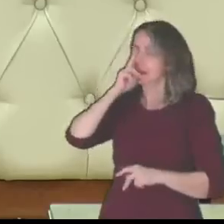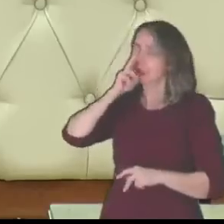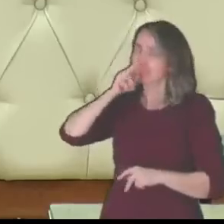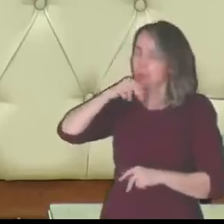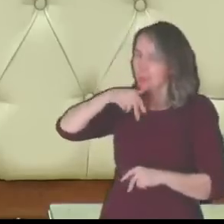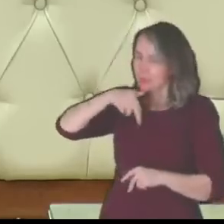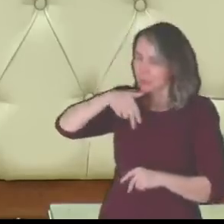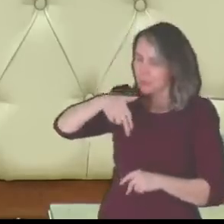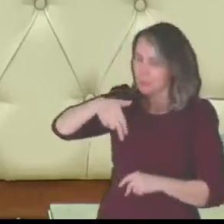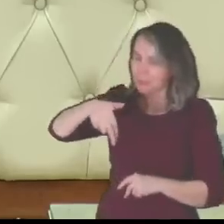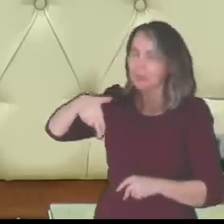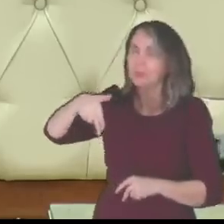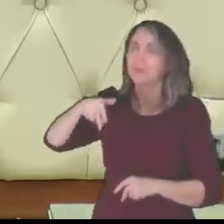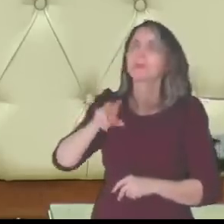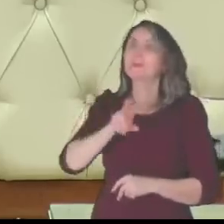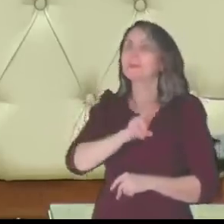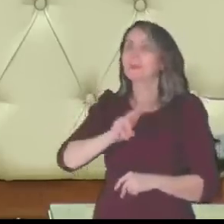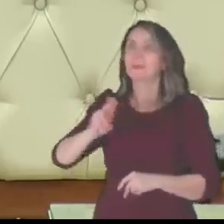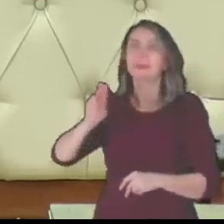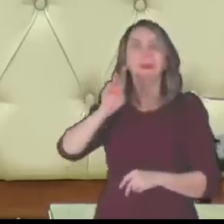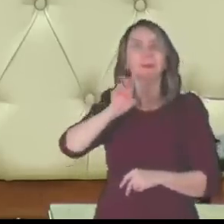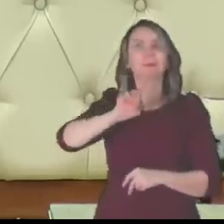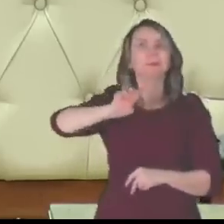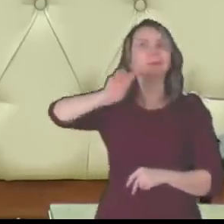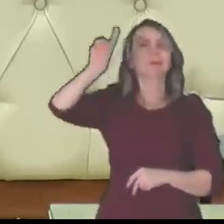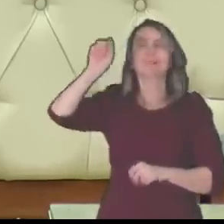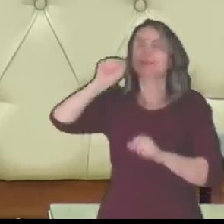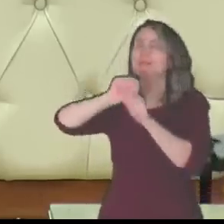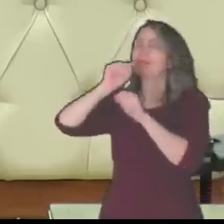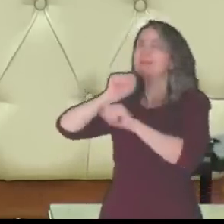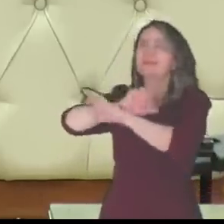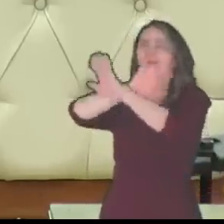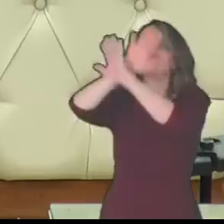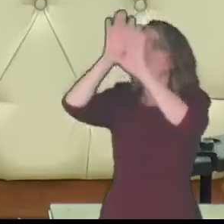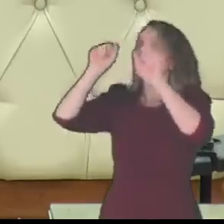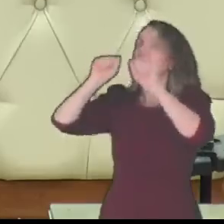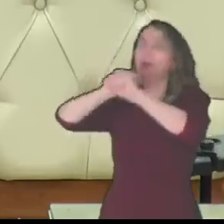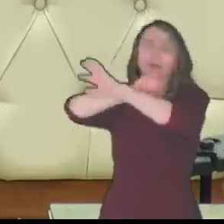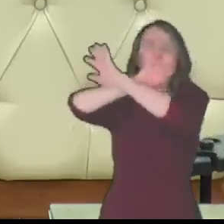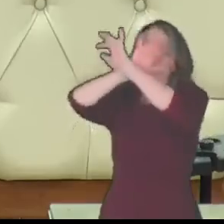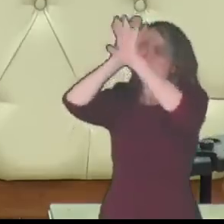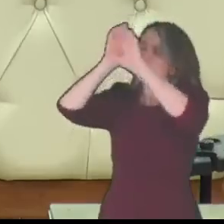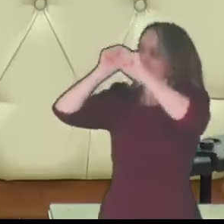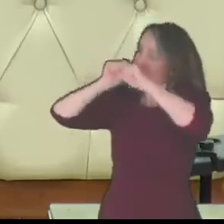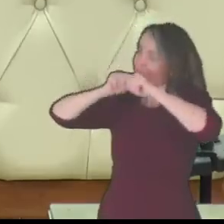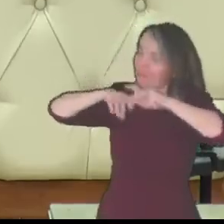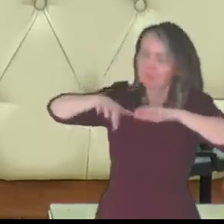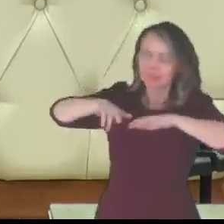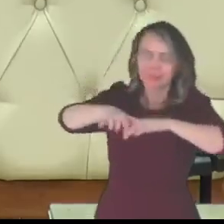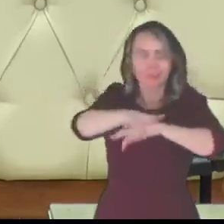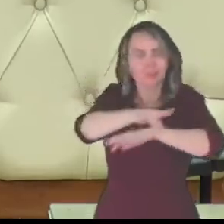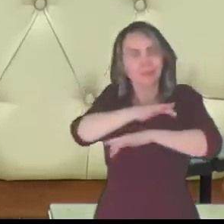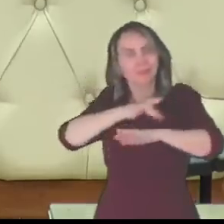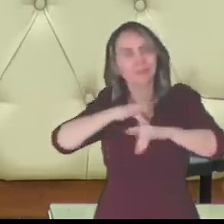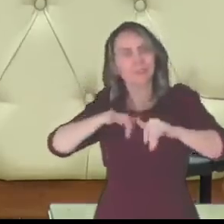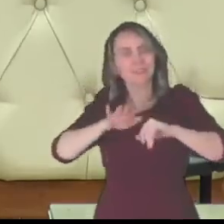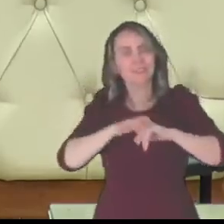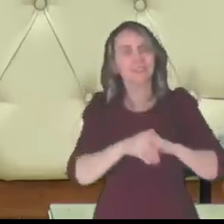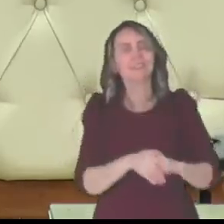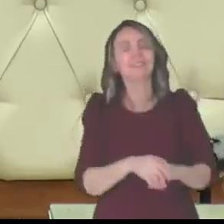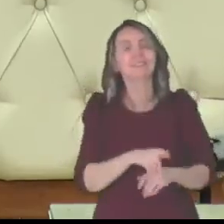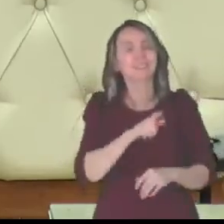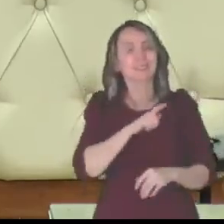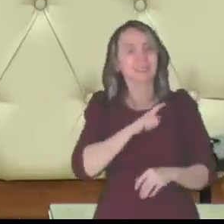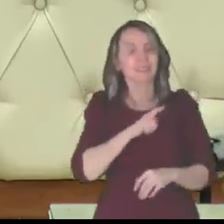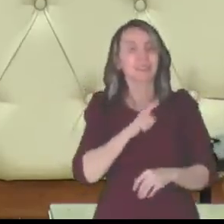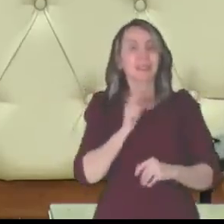para que o nome de Deus seja glorificado deixa o caminho livre para que a glória de Deus se manifeste na igreja e haverá um